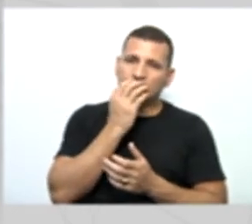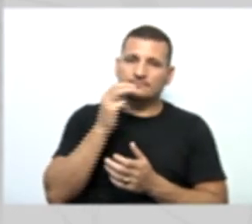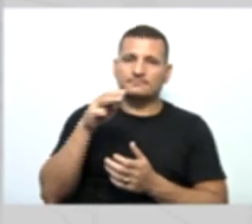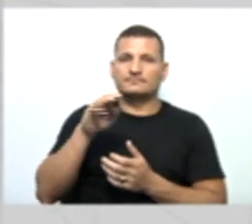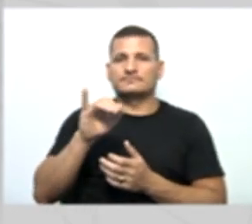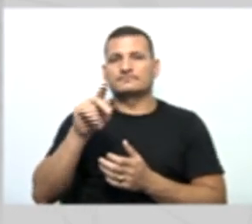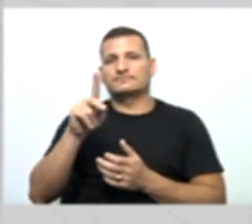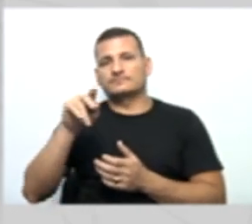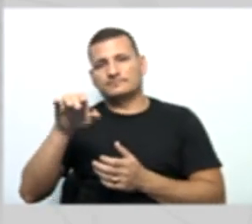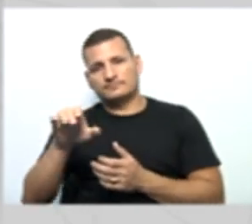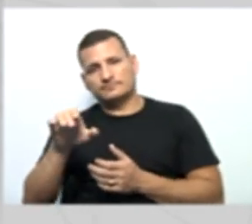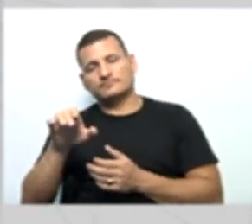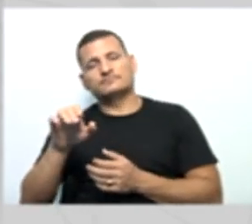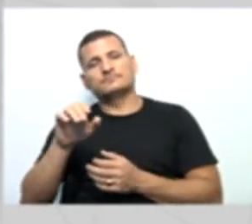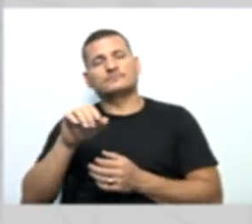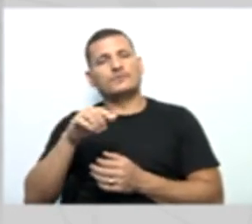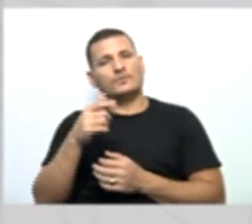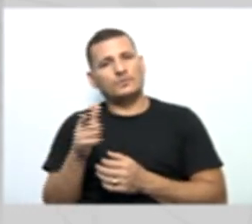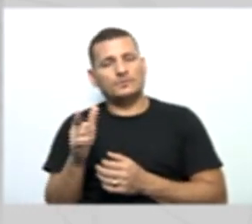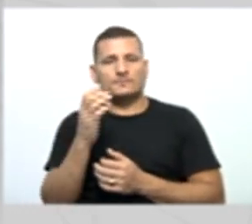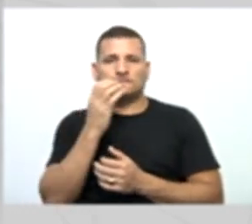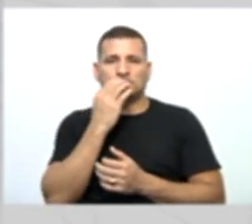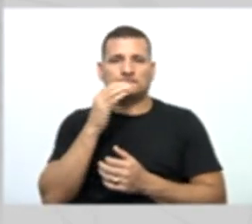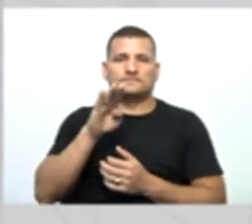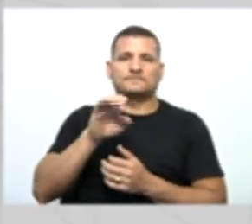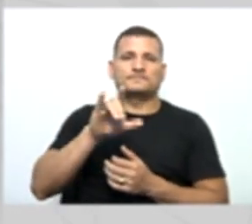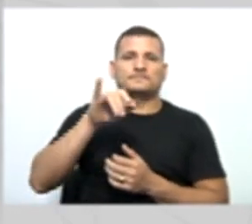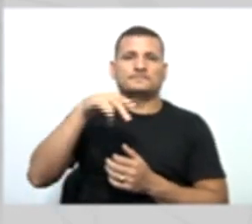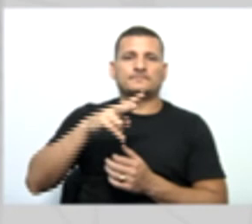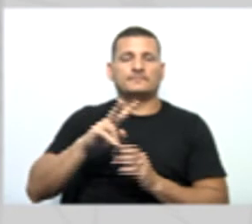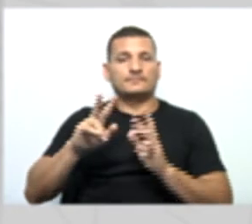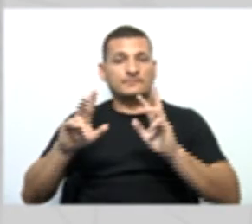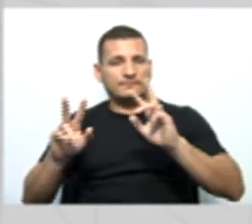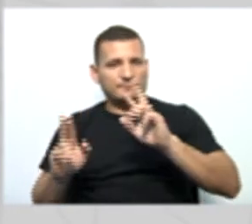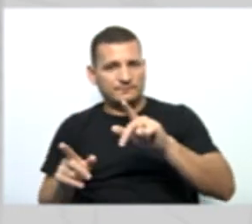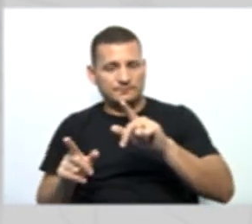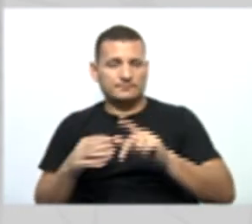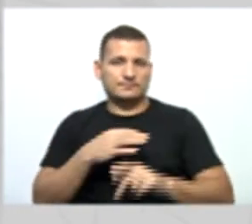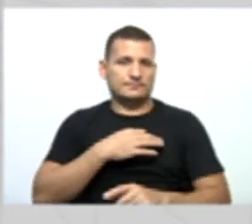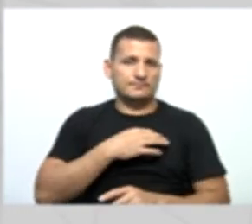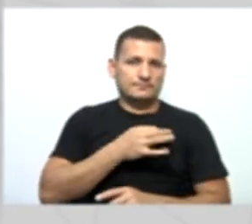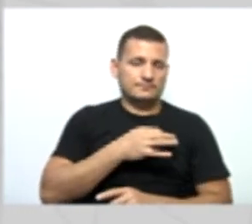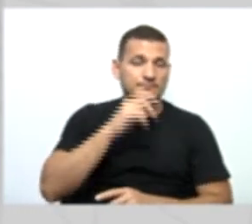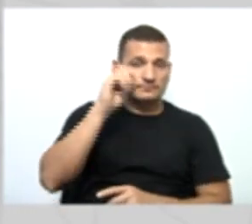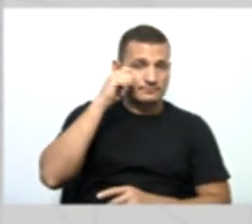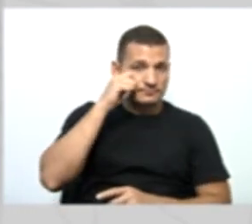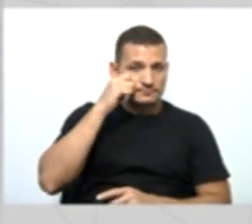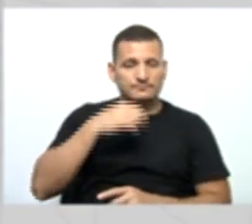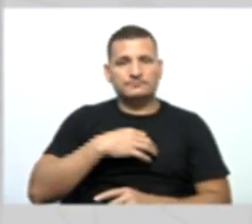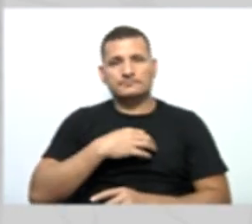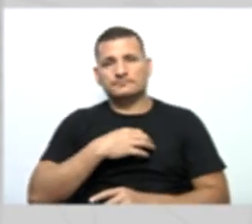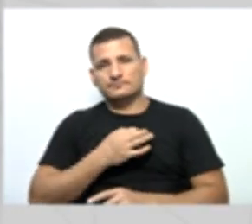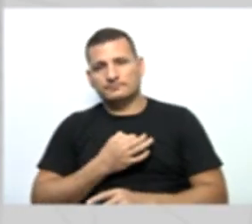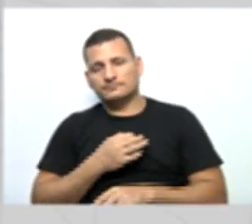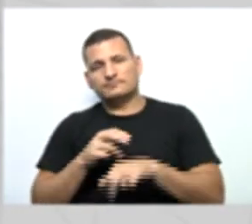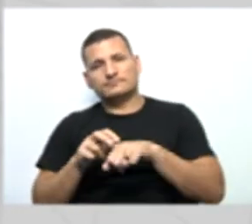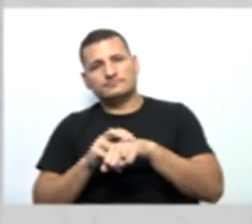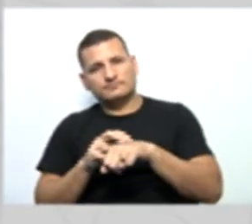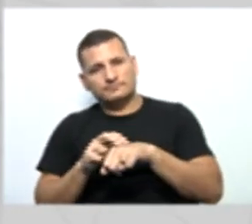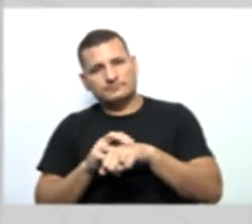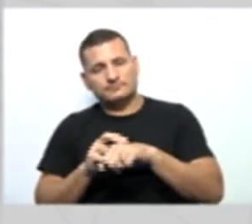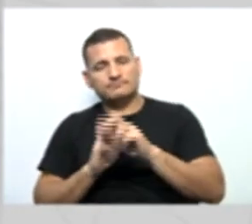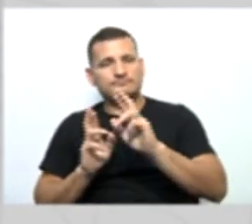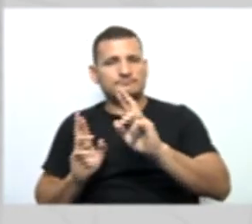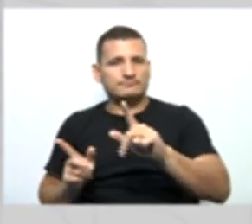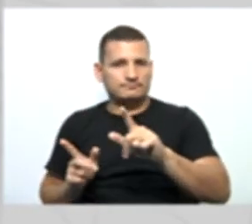Mike, mas também poderíamos criar um cachorro chamado Belinha. Poderíamos ter uma camisa preta, mas poderíamos ter uma camisa verde.